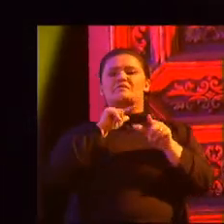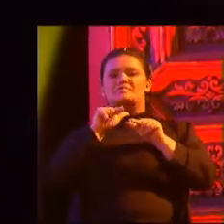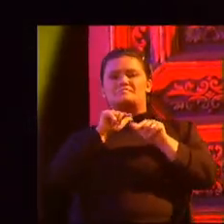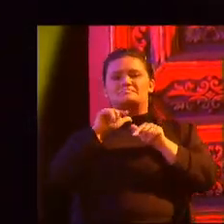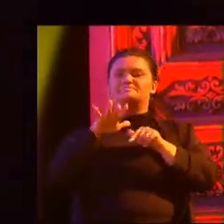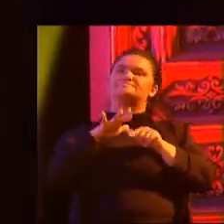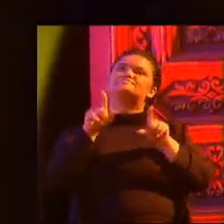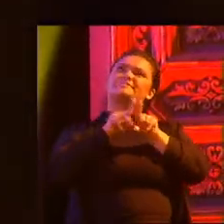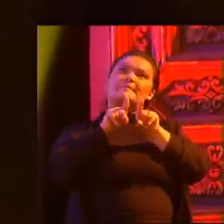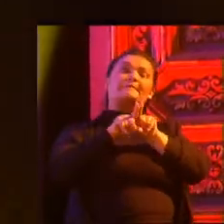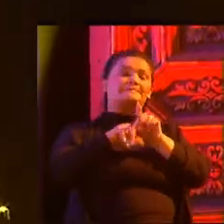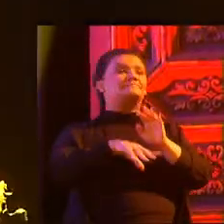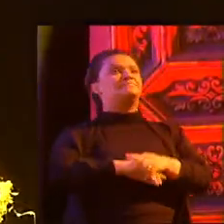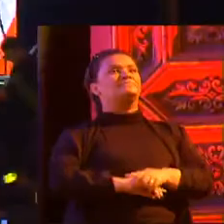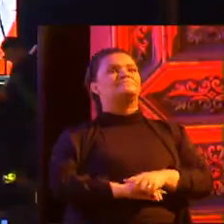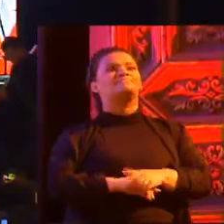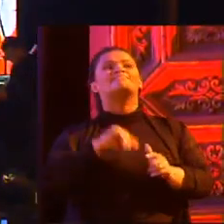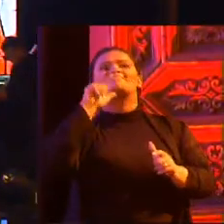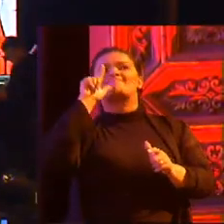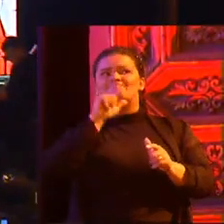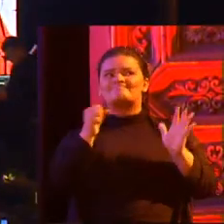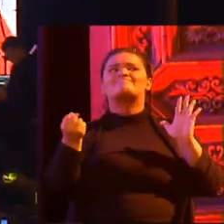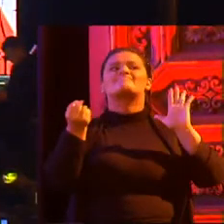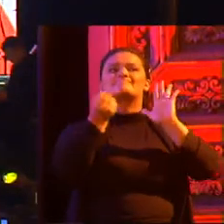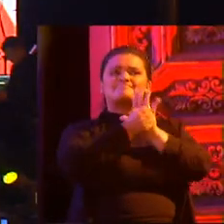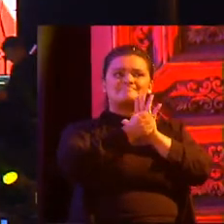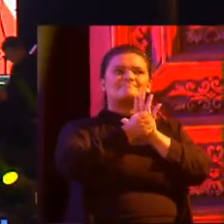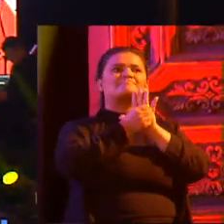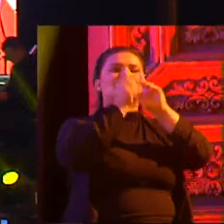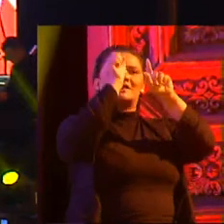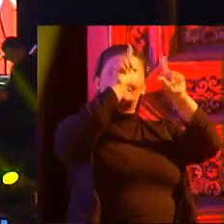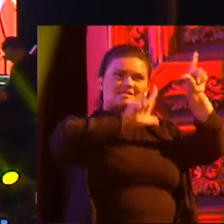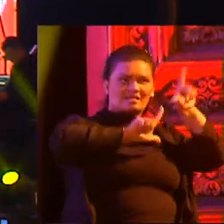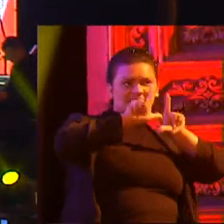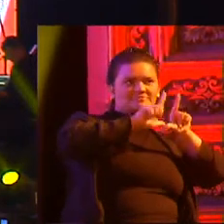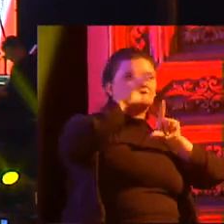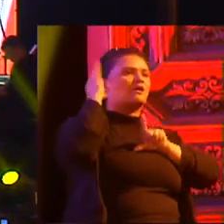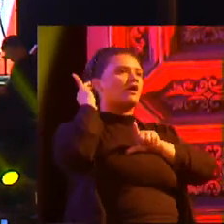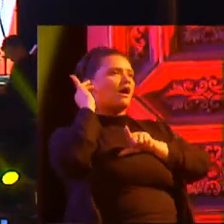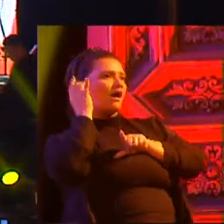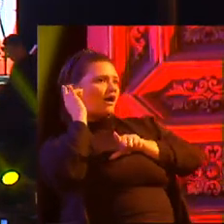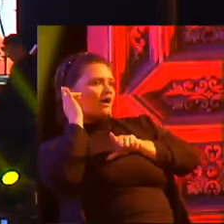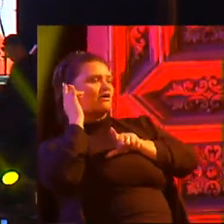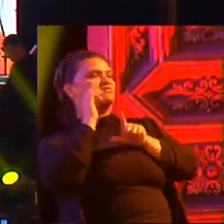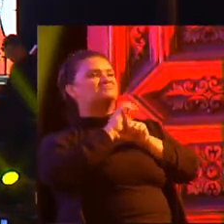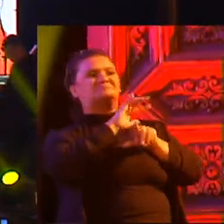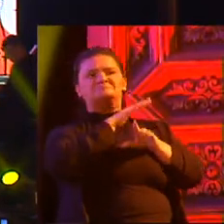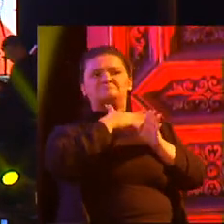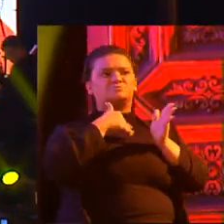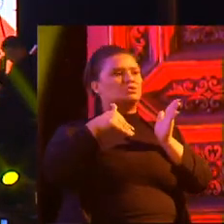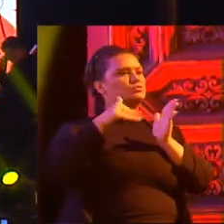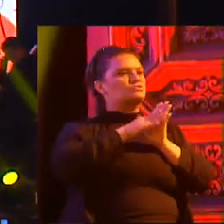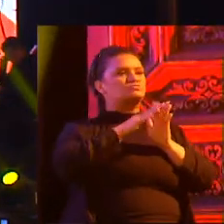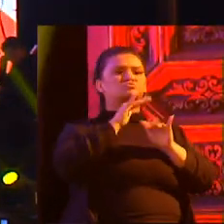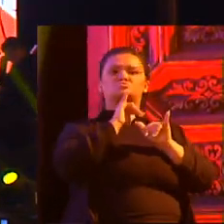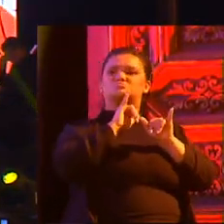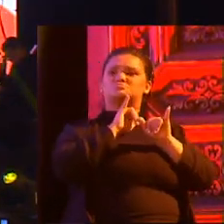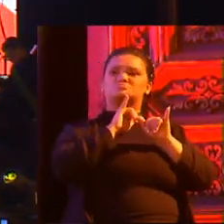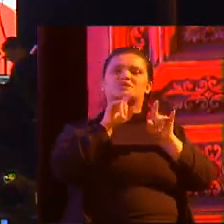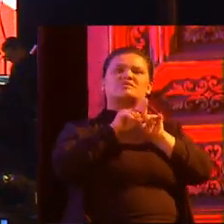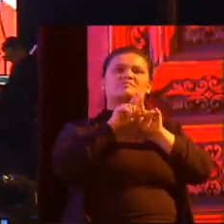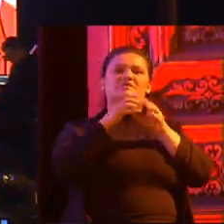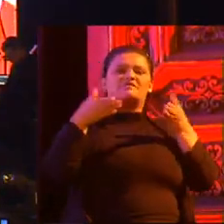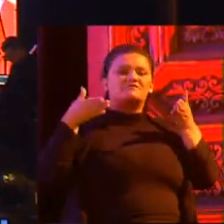também é notável pela sua presença na mídia, incluindo rádio, televisão, plataformas, e pela ênfase